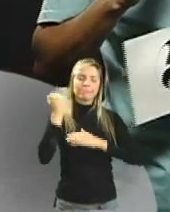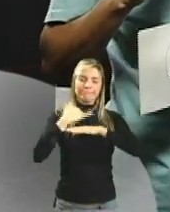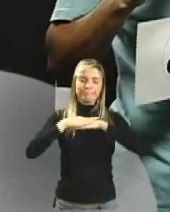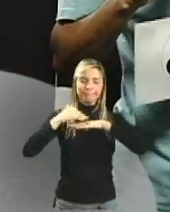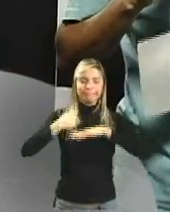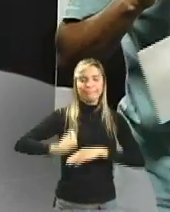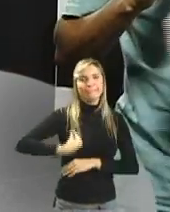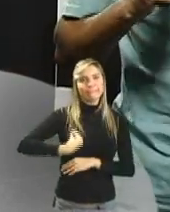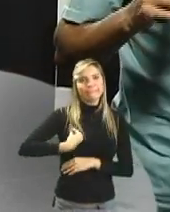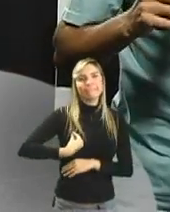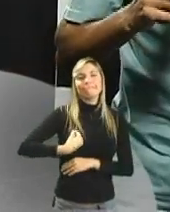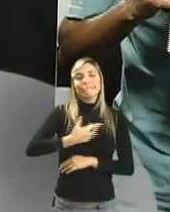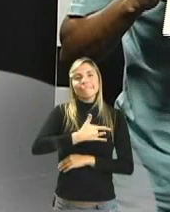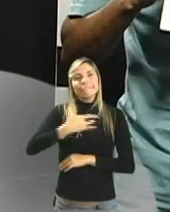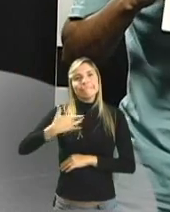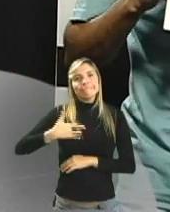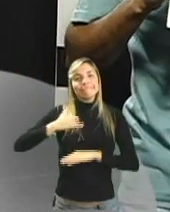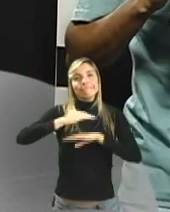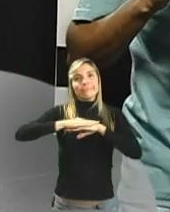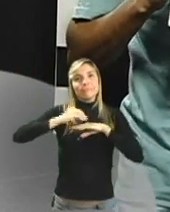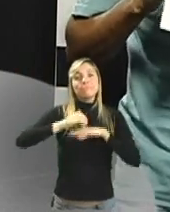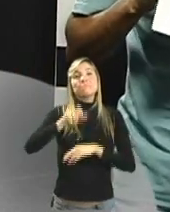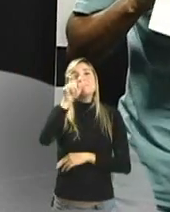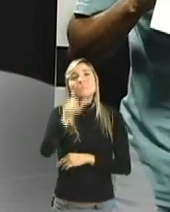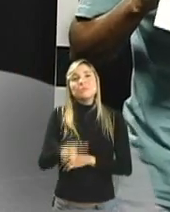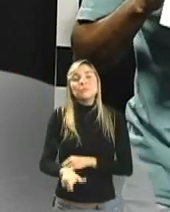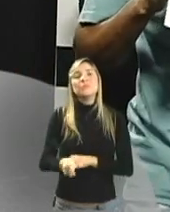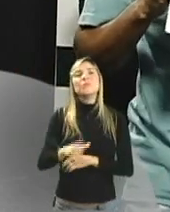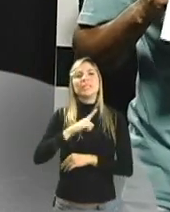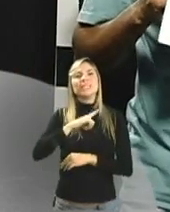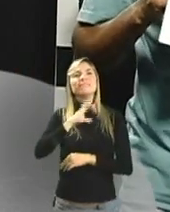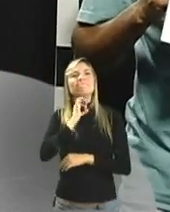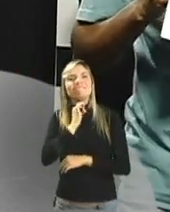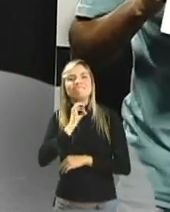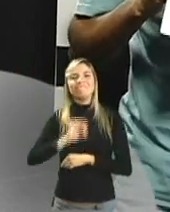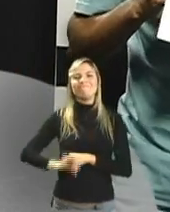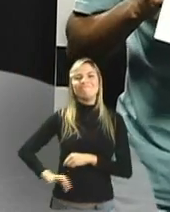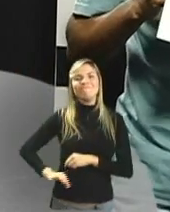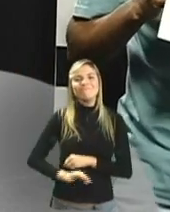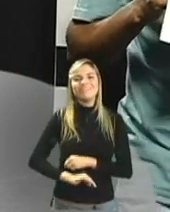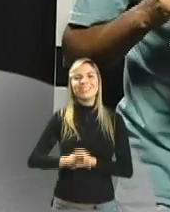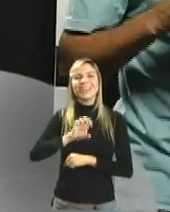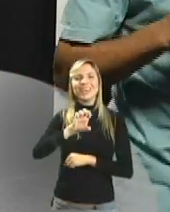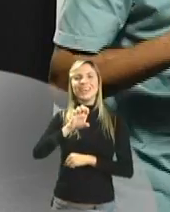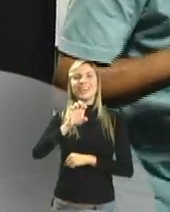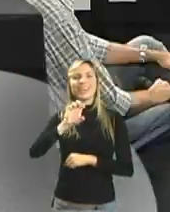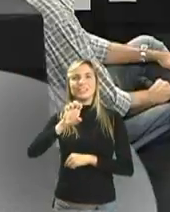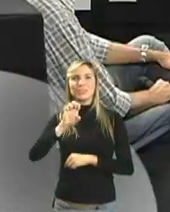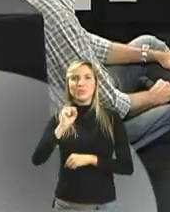cuidados e algumas implicações de pessoas estomizadas, né, em relação a pessoas